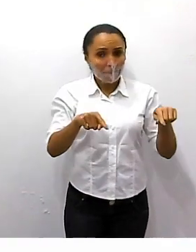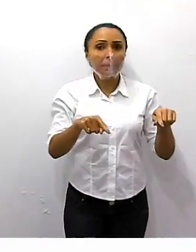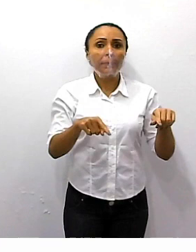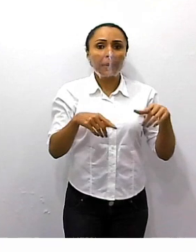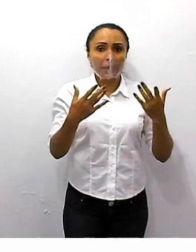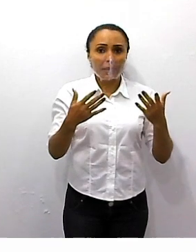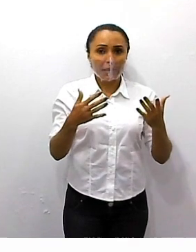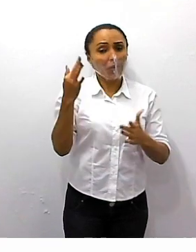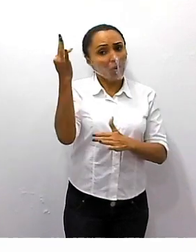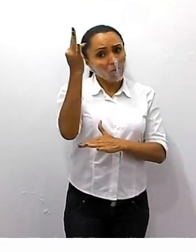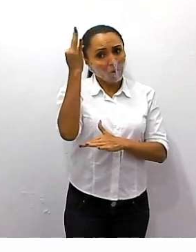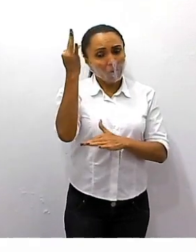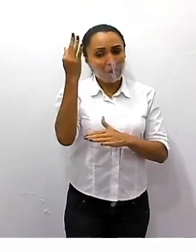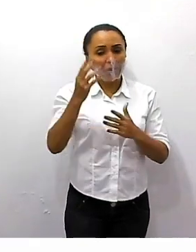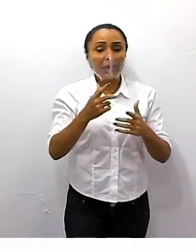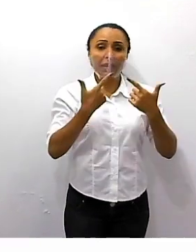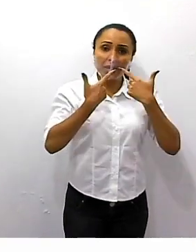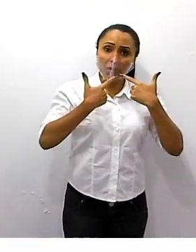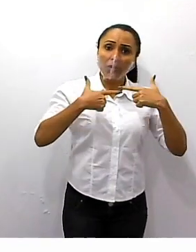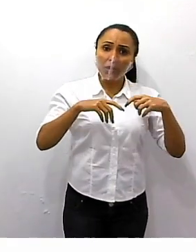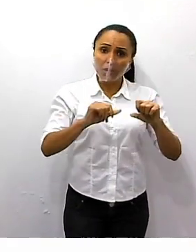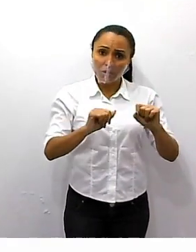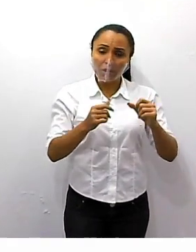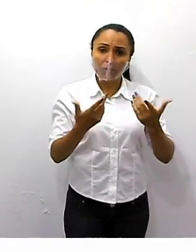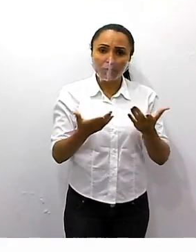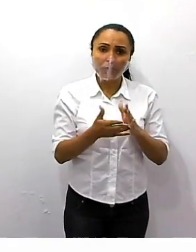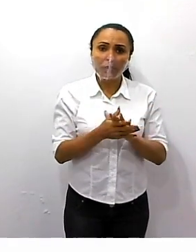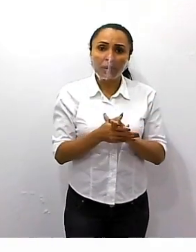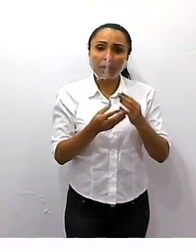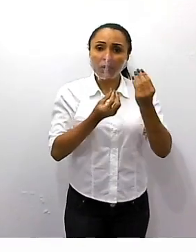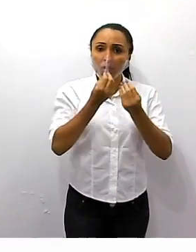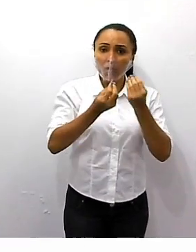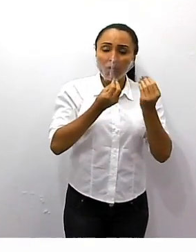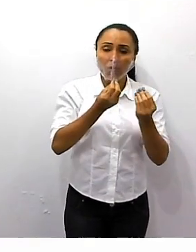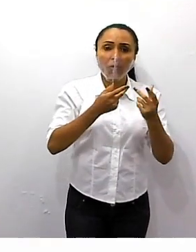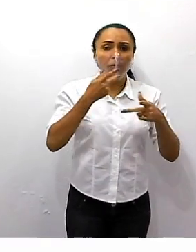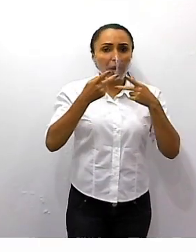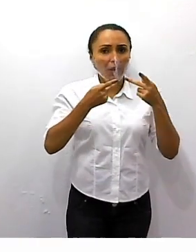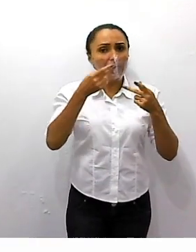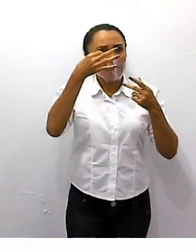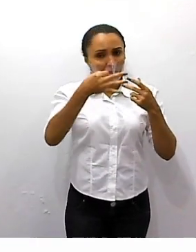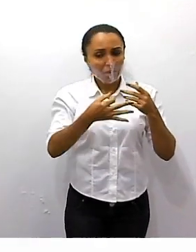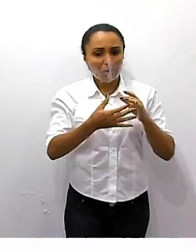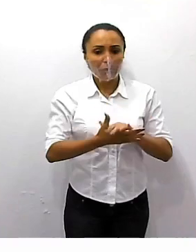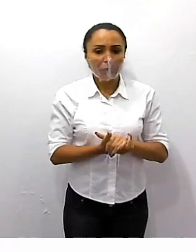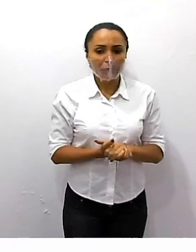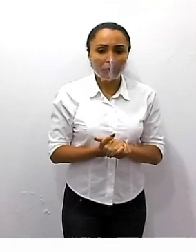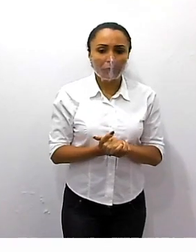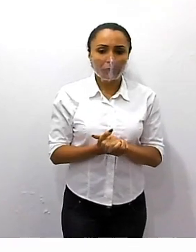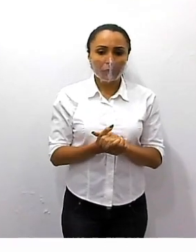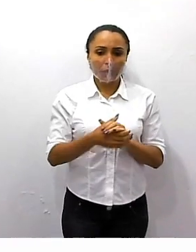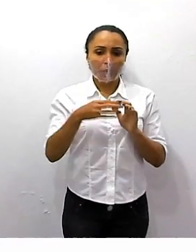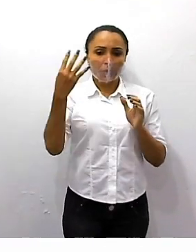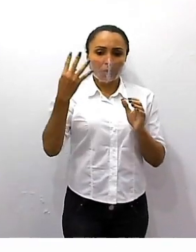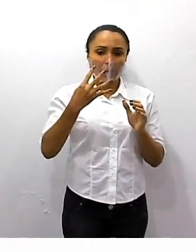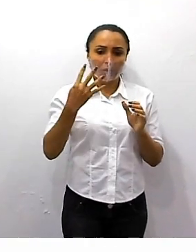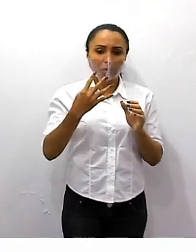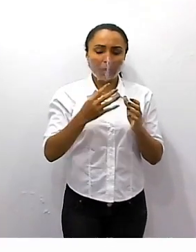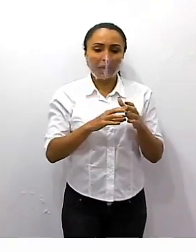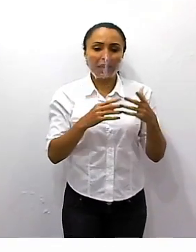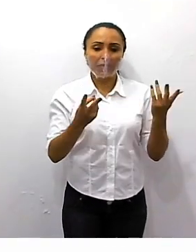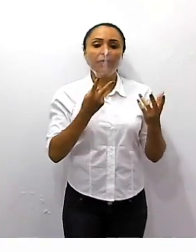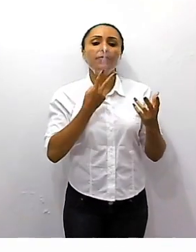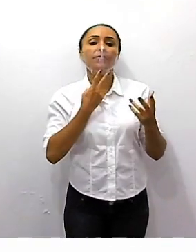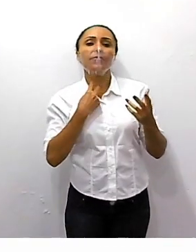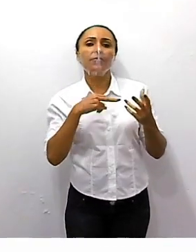padrões, entre aspas, linguísticos, né? As suas próprias formas de falar. Perfeito. 4. A palavra vício,